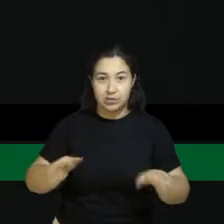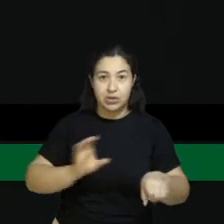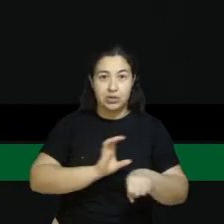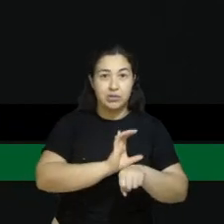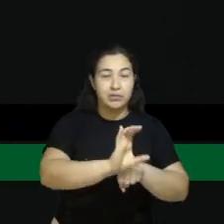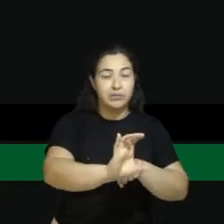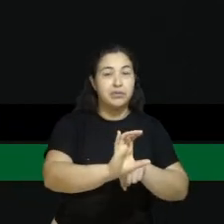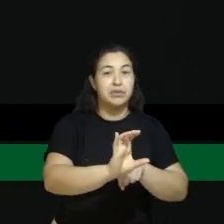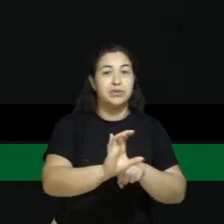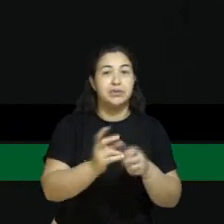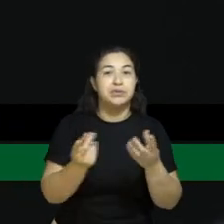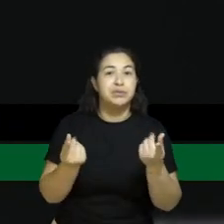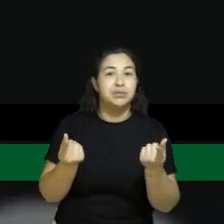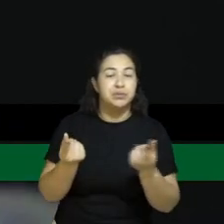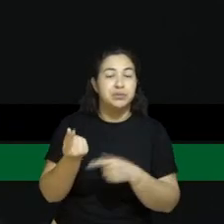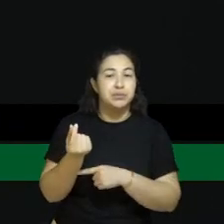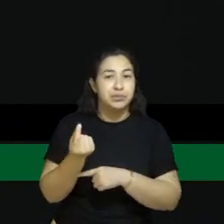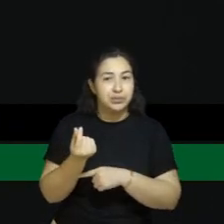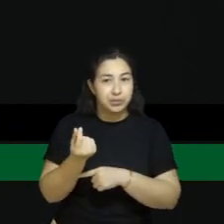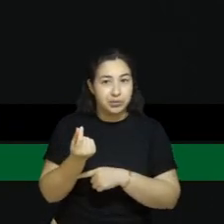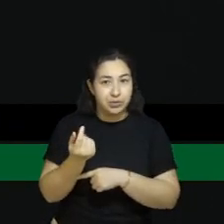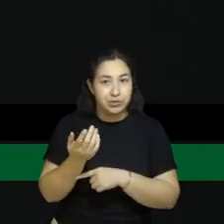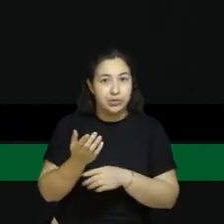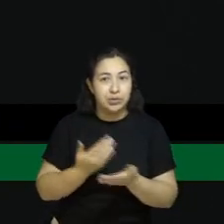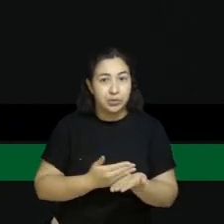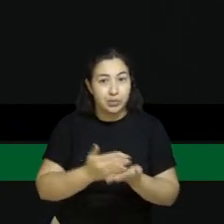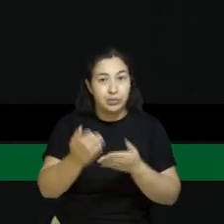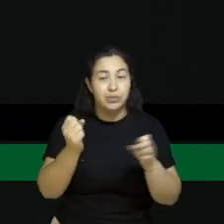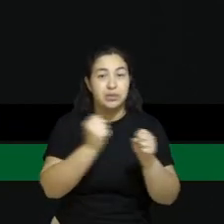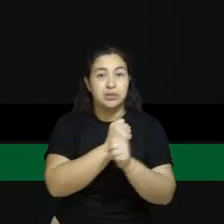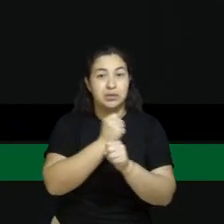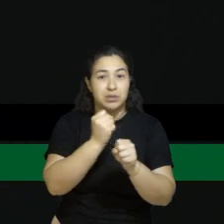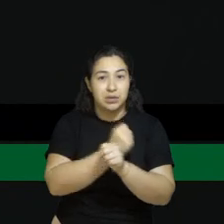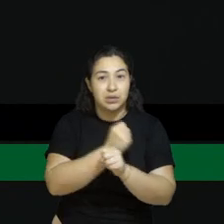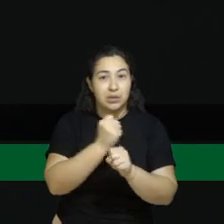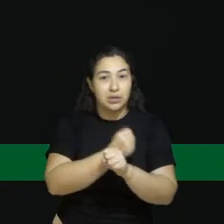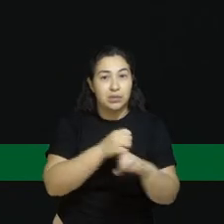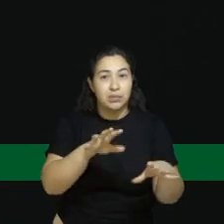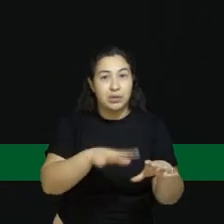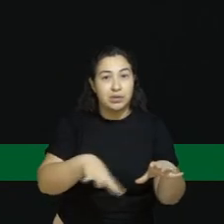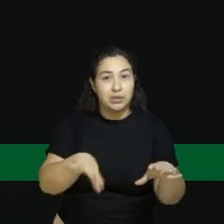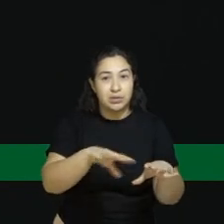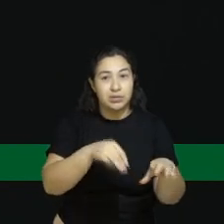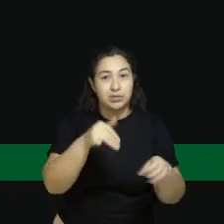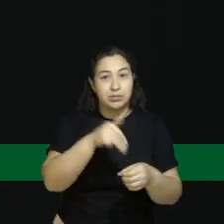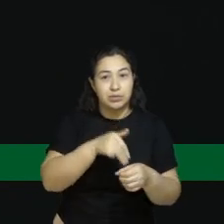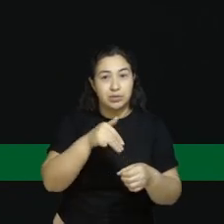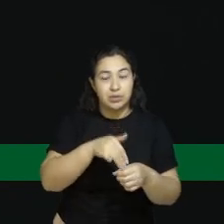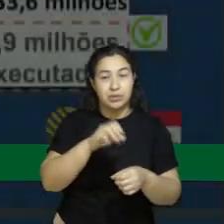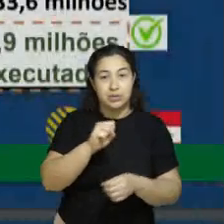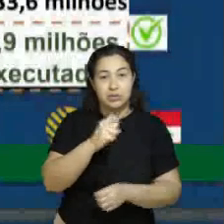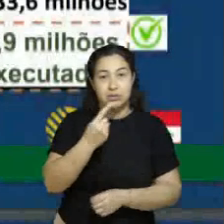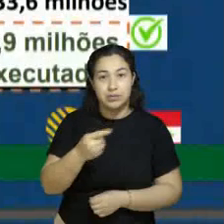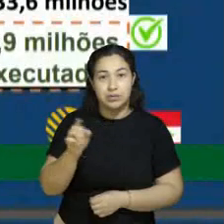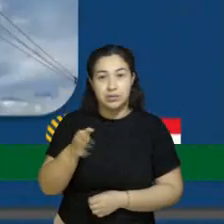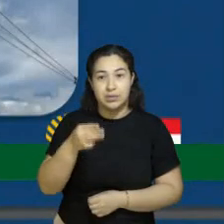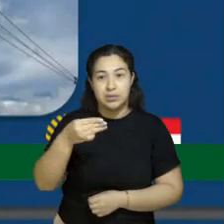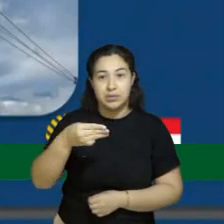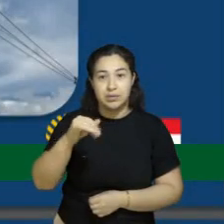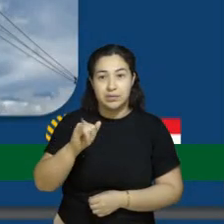E na parte de alta tensão, nós já começamos as obras na regional, lá no município de São Miguel do Oeste, já investimos 5